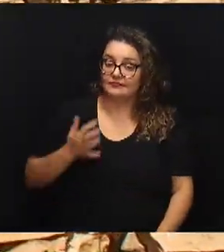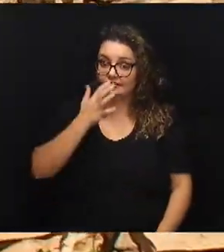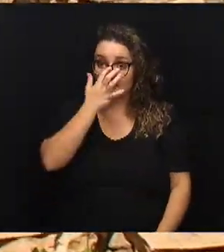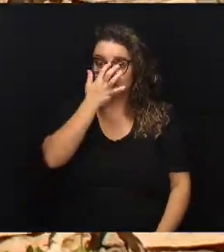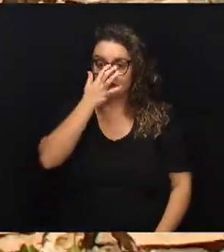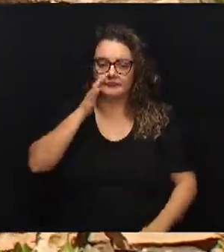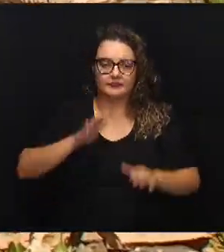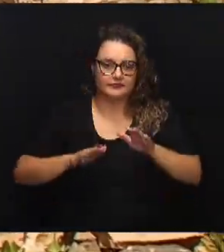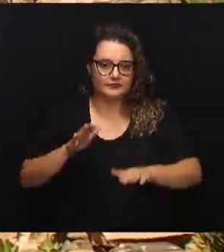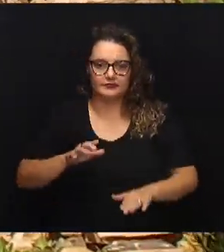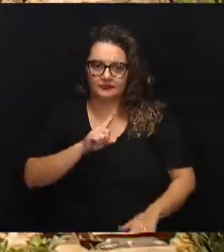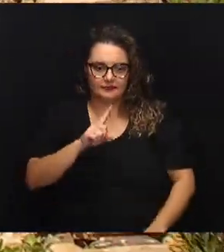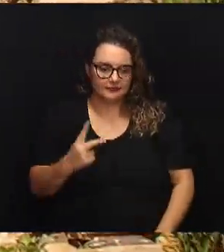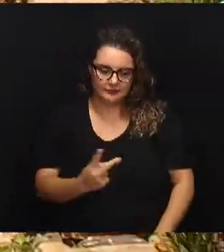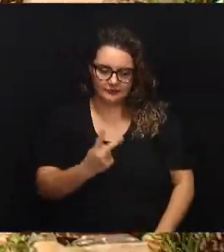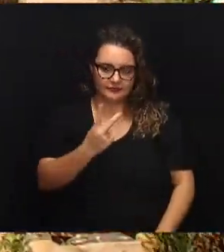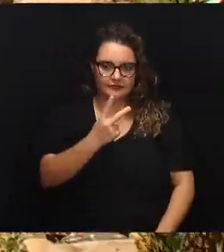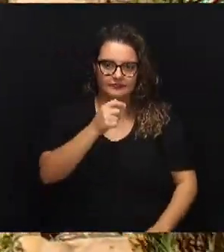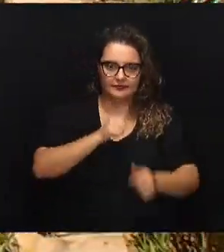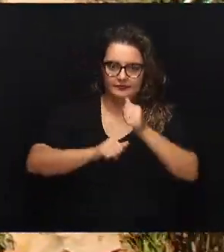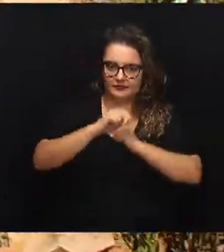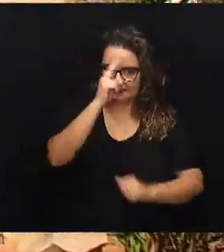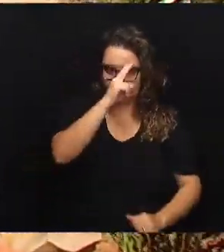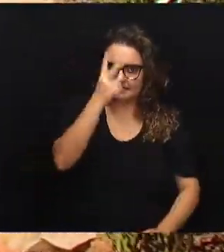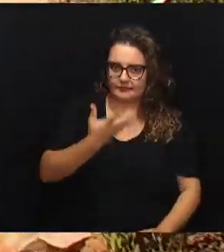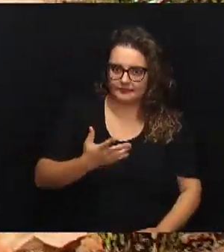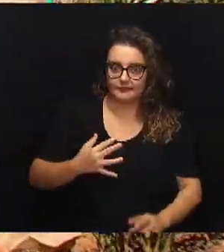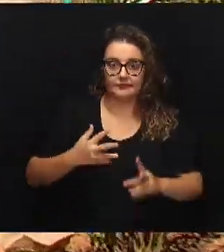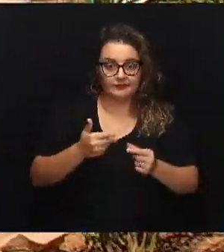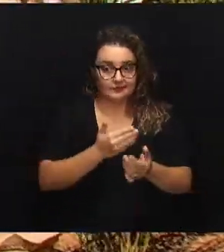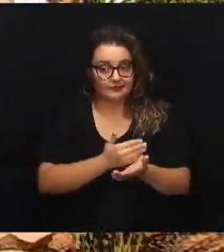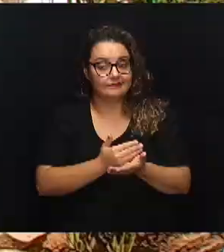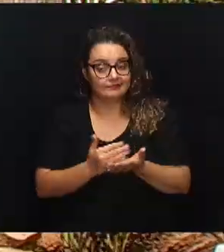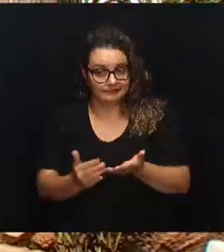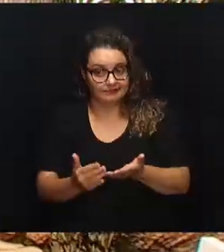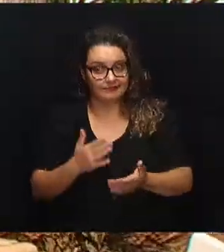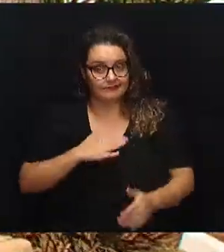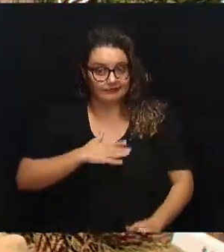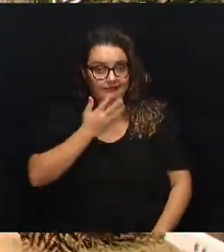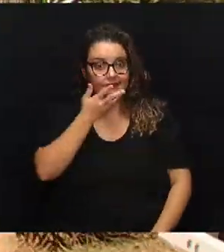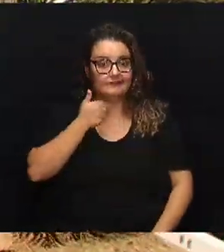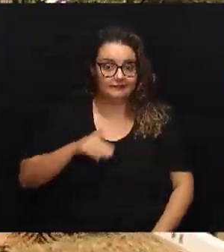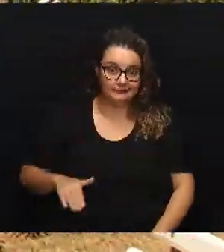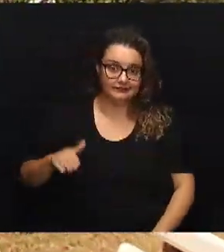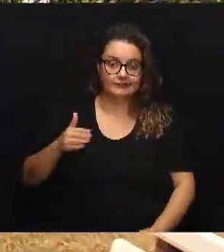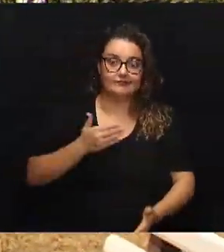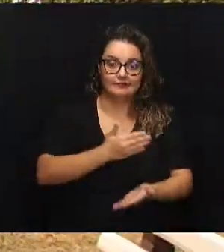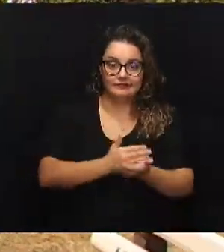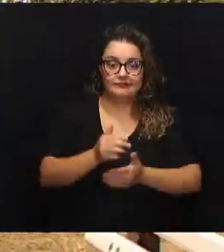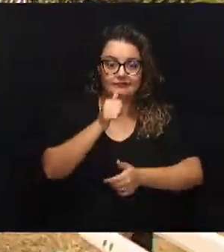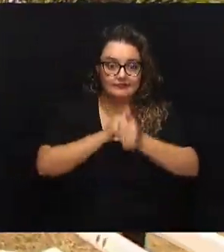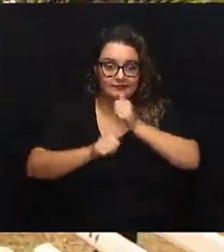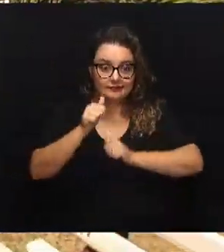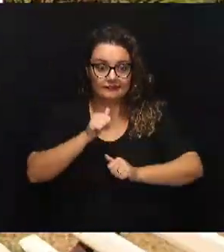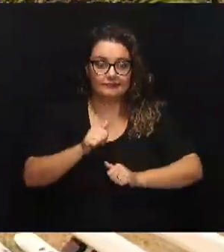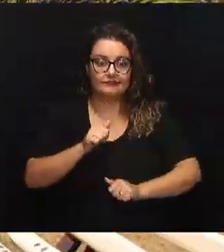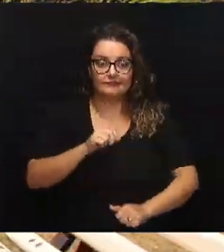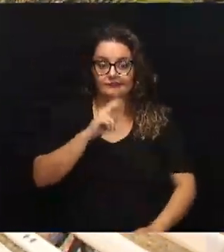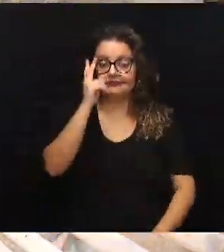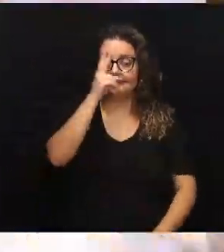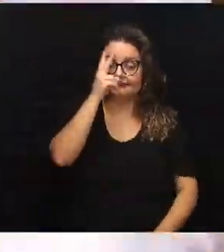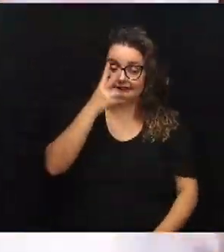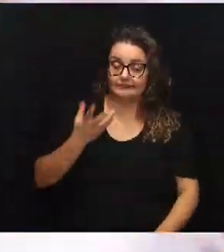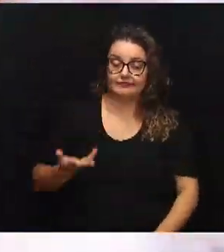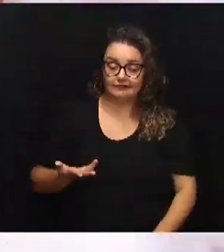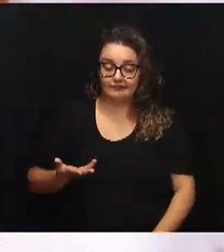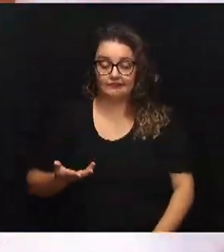não damos ênfase ao álcool, mas tudo começou na minha infância, quando eu comecei a beber, né? Com o álcool. E aqui